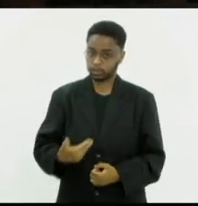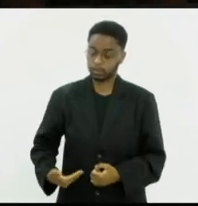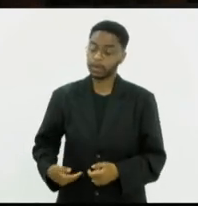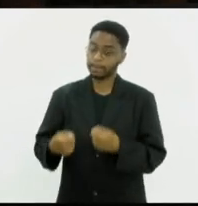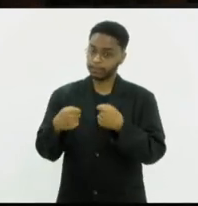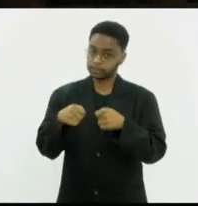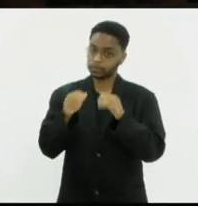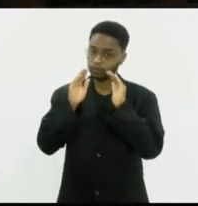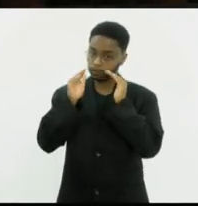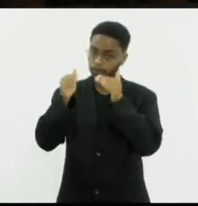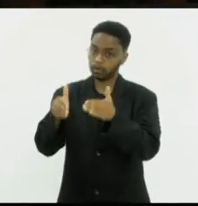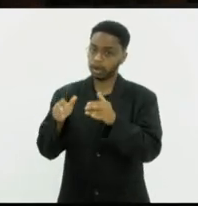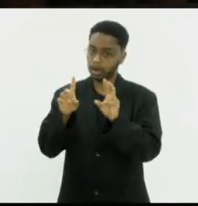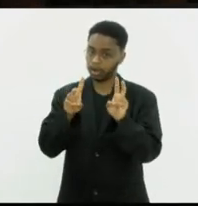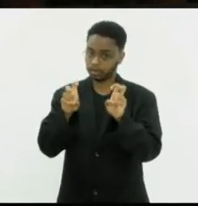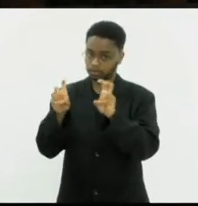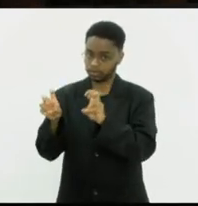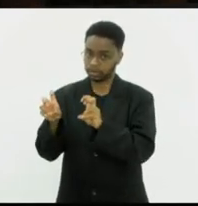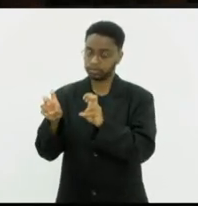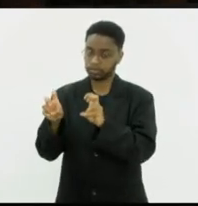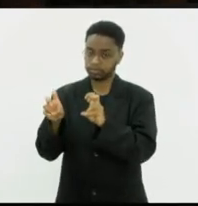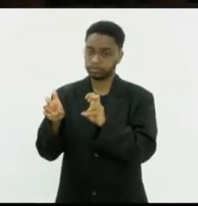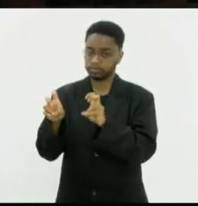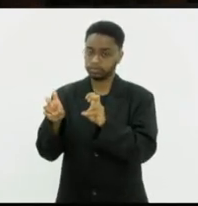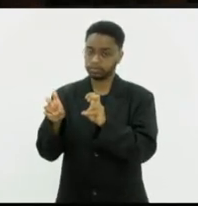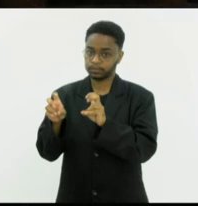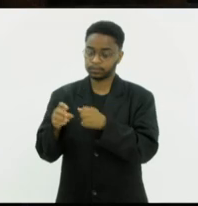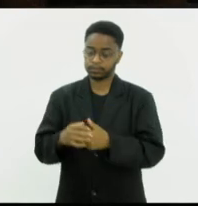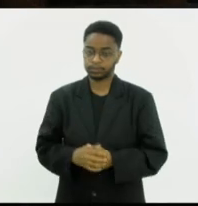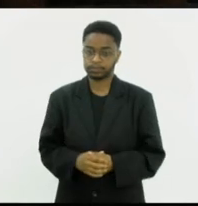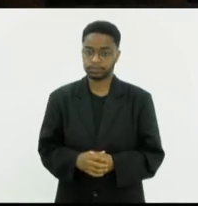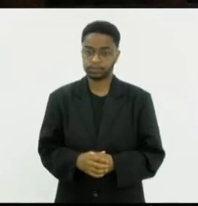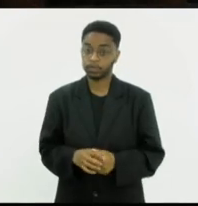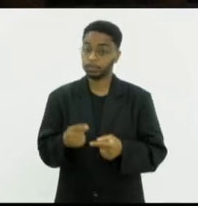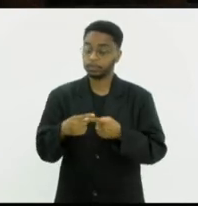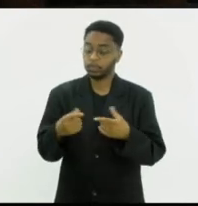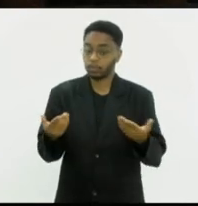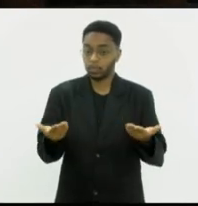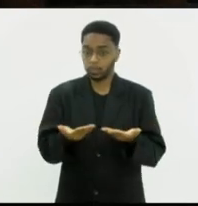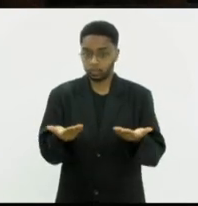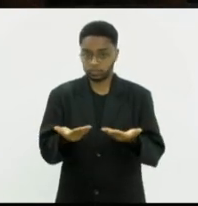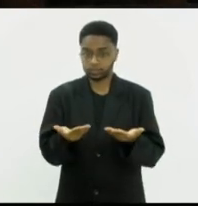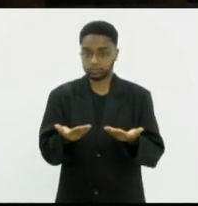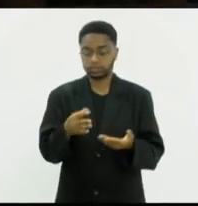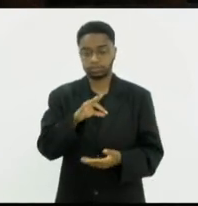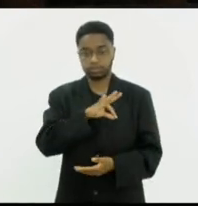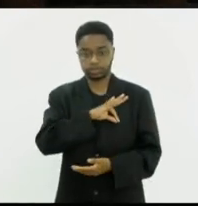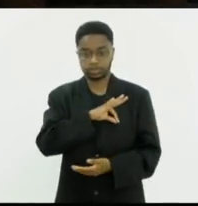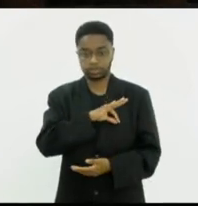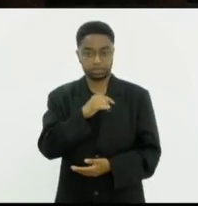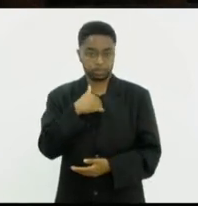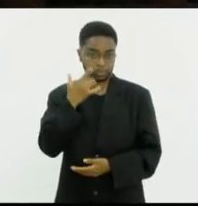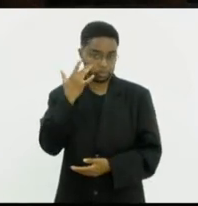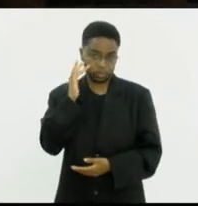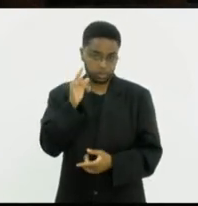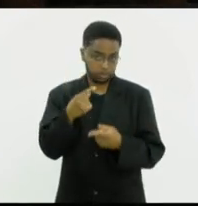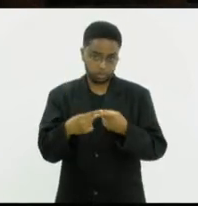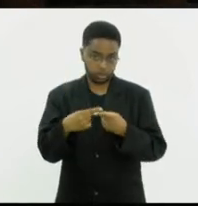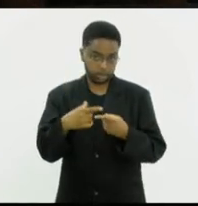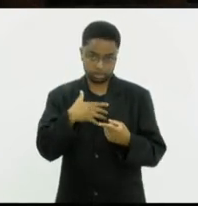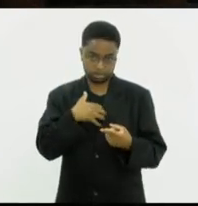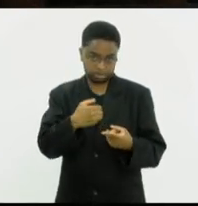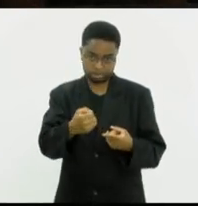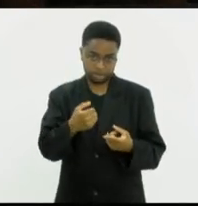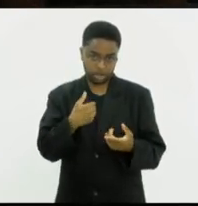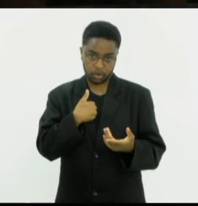se debruçar em cima desse assunto, porque hoje o policial, e não sei por que ele comete suicídio, eu não